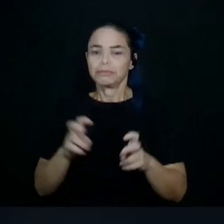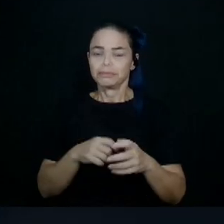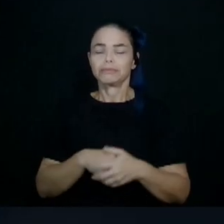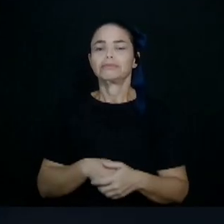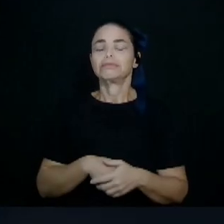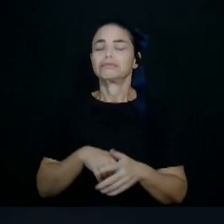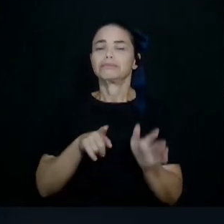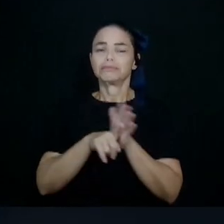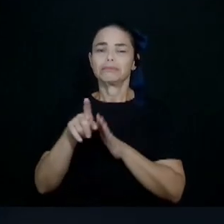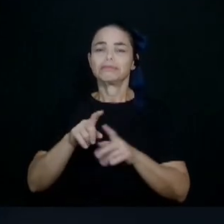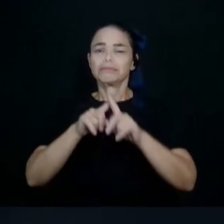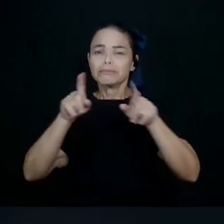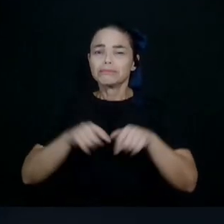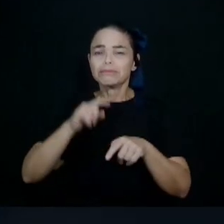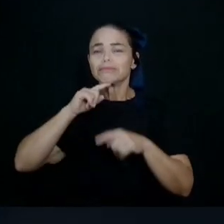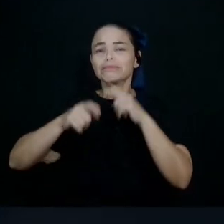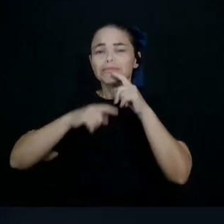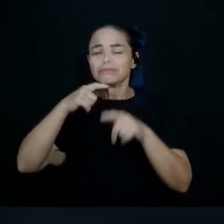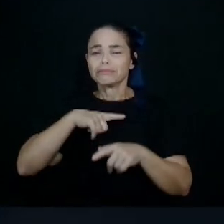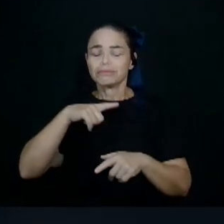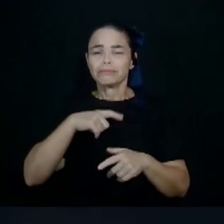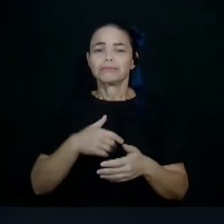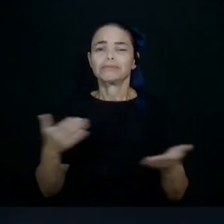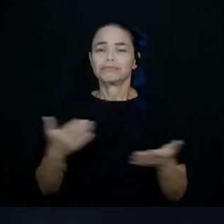que ela tem com a gente agora.